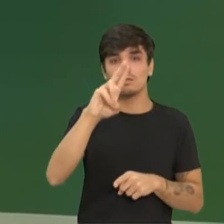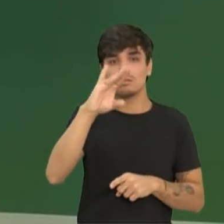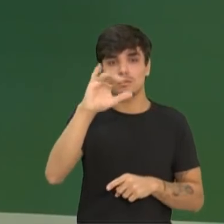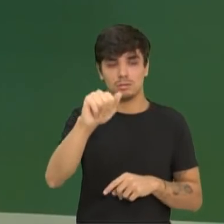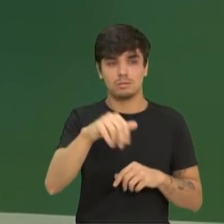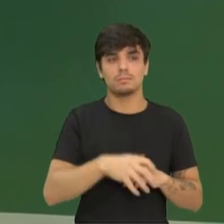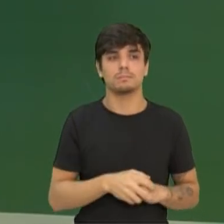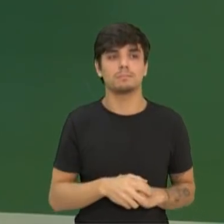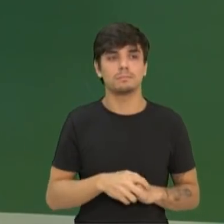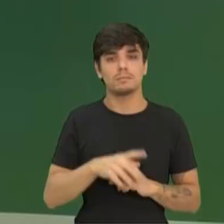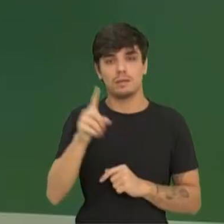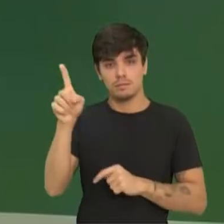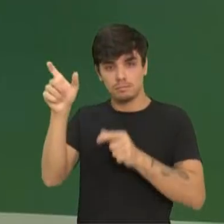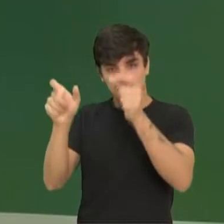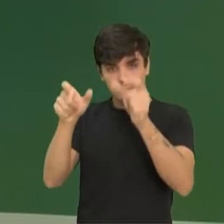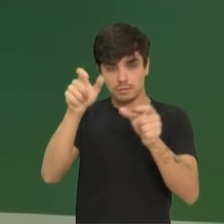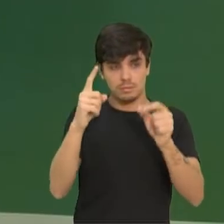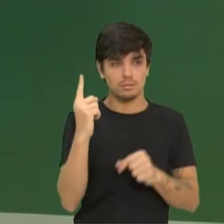personagens, certo?